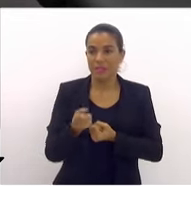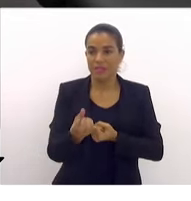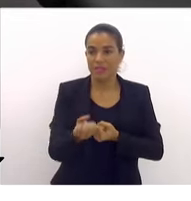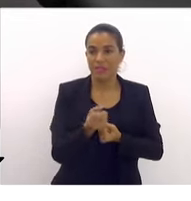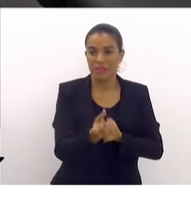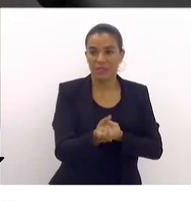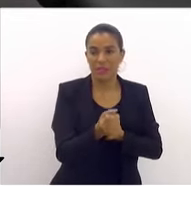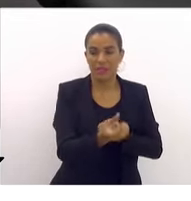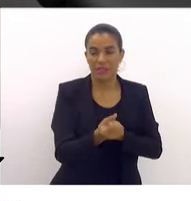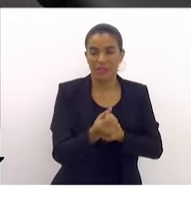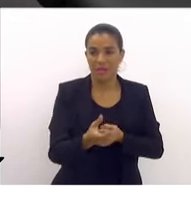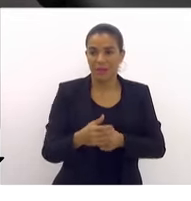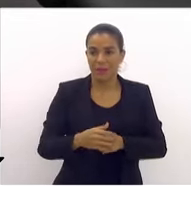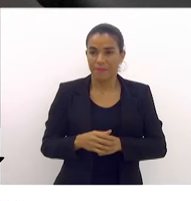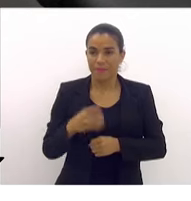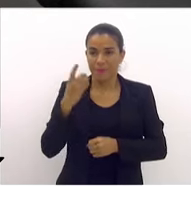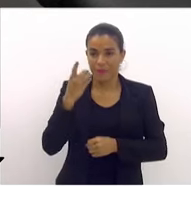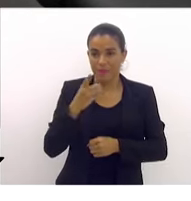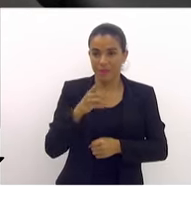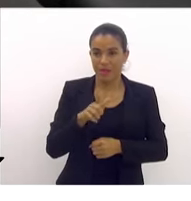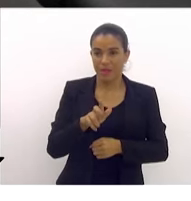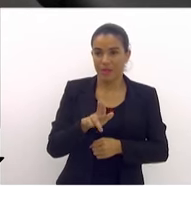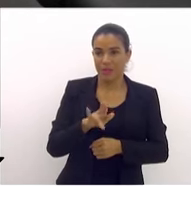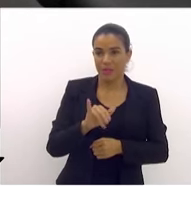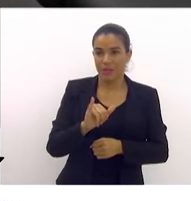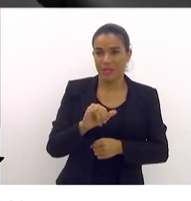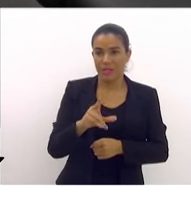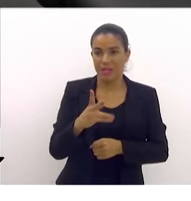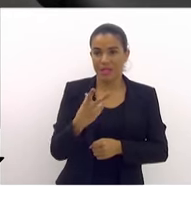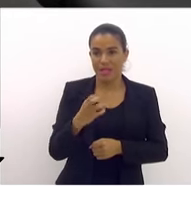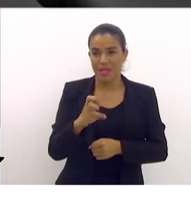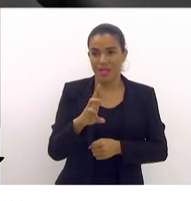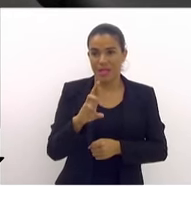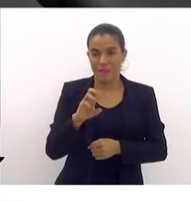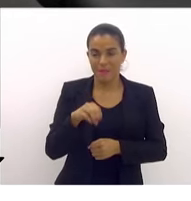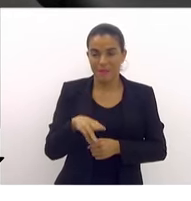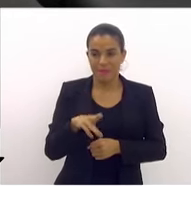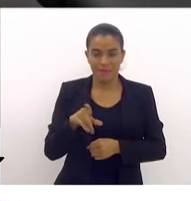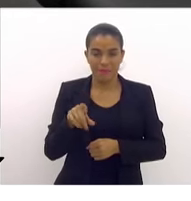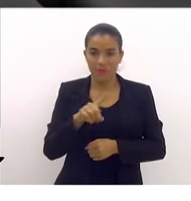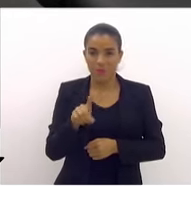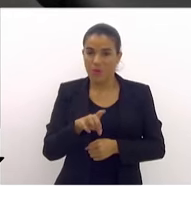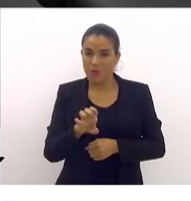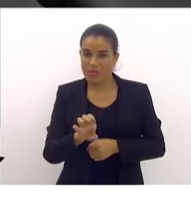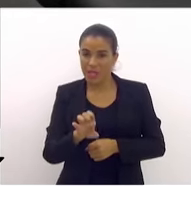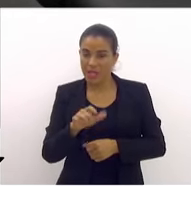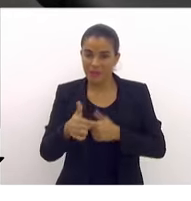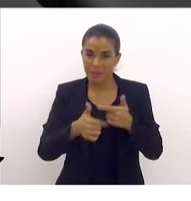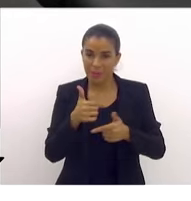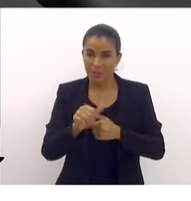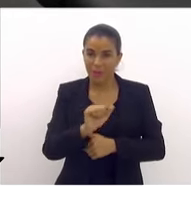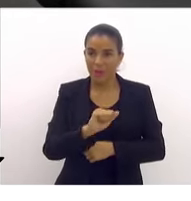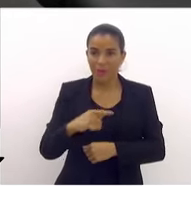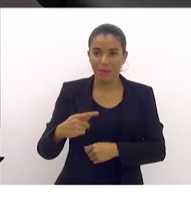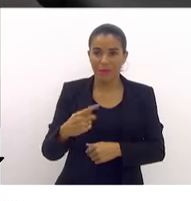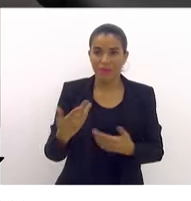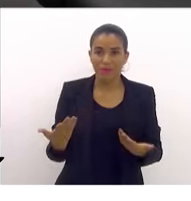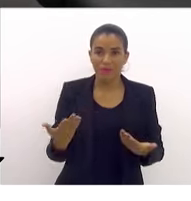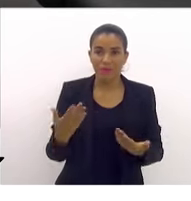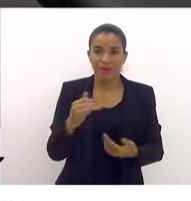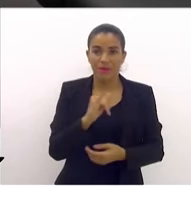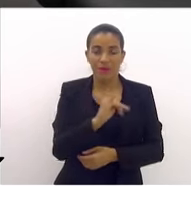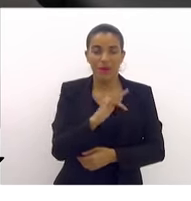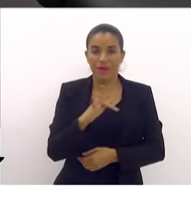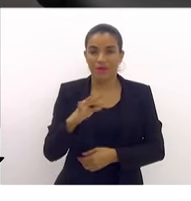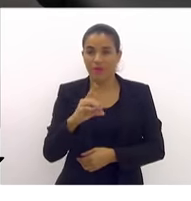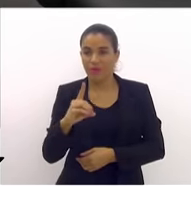Deputado Guilherme, o Zé Delivery trabalha com aplicativo. Tudo bem. O iFood.